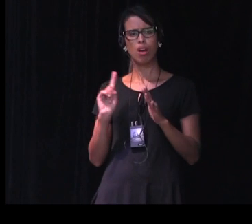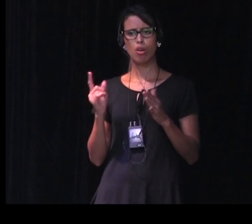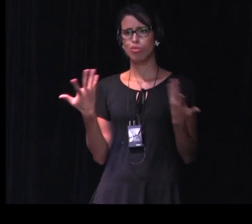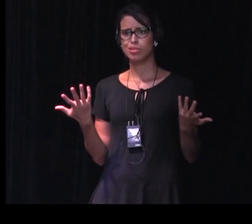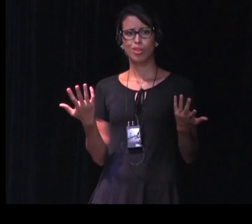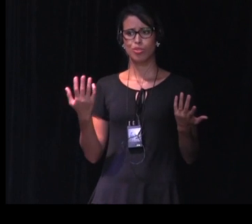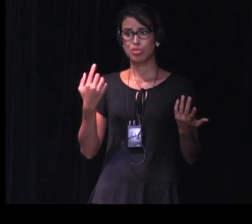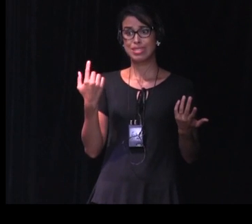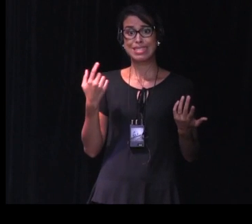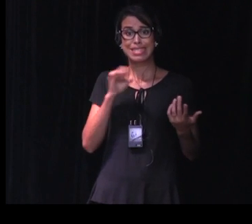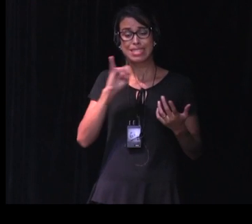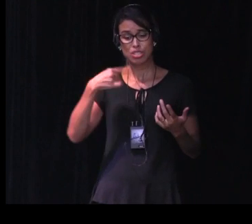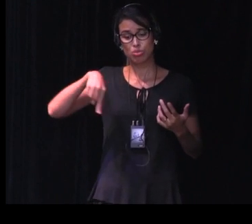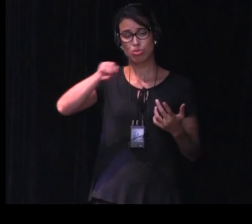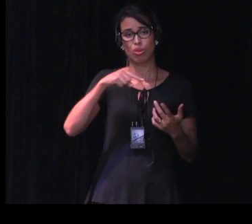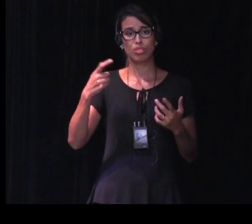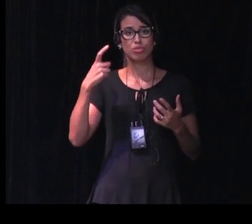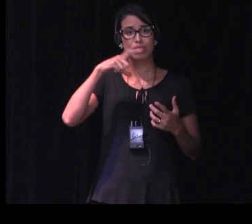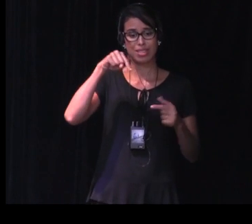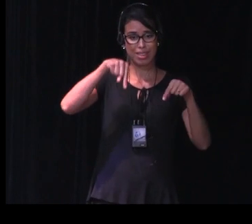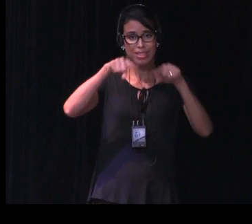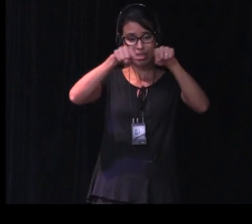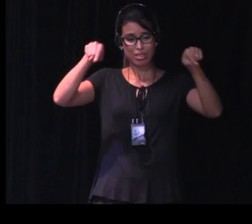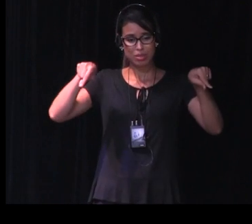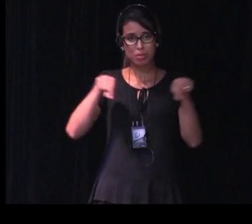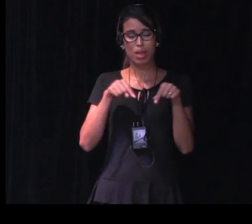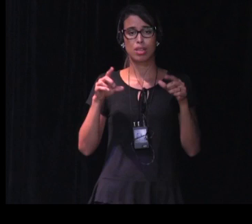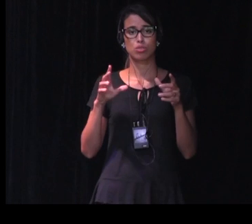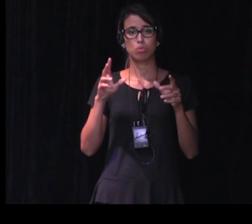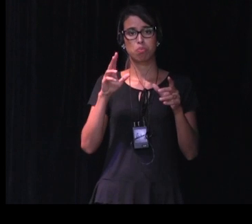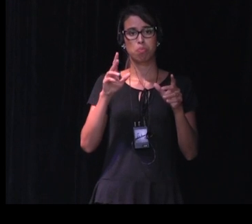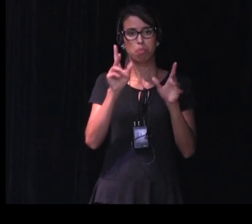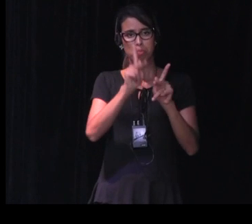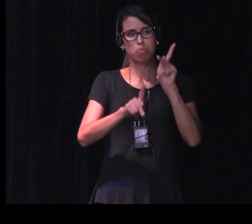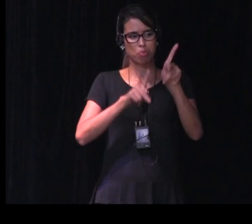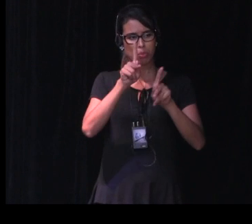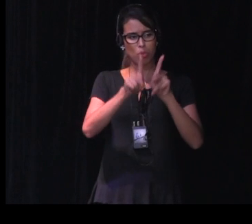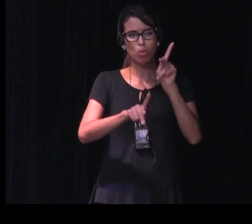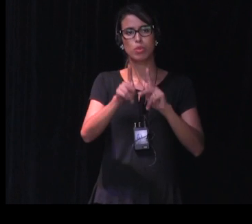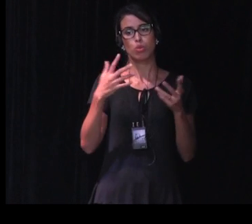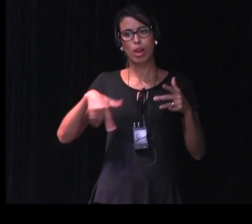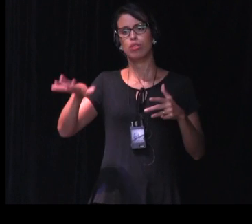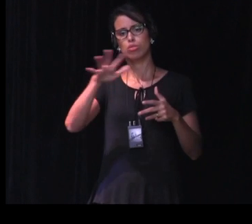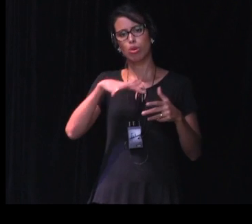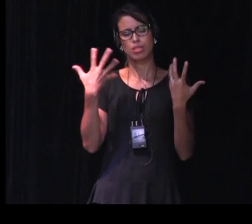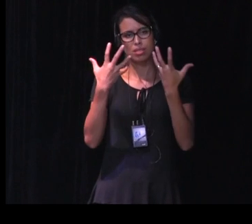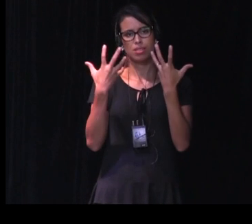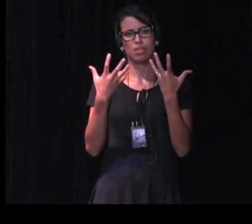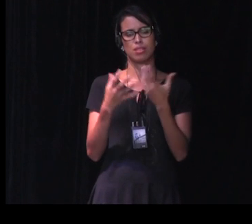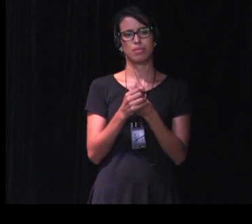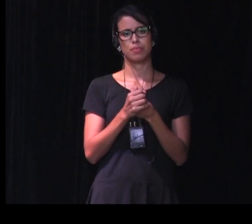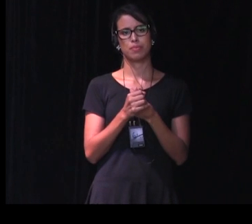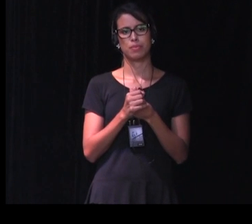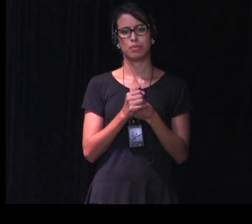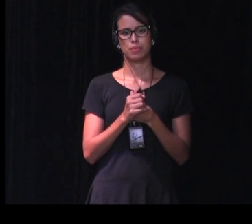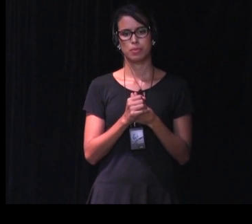nós conseguíssemos isso num espaço público, seria precisamente o que nós queríamos.